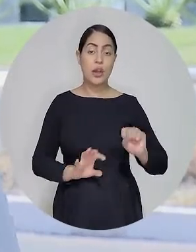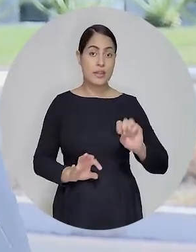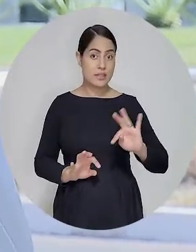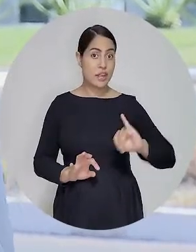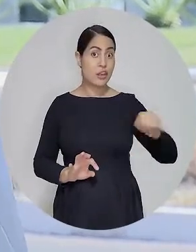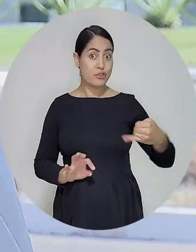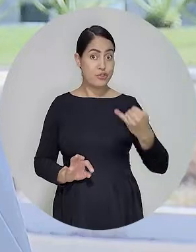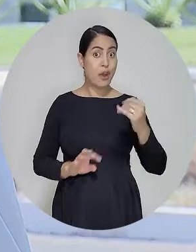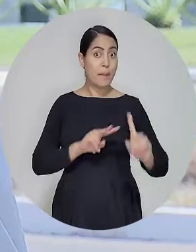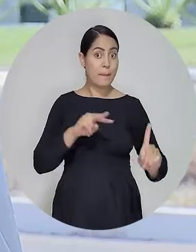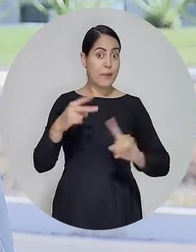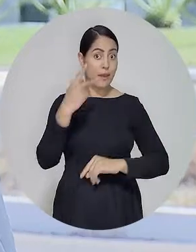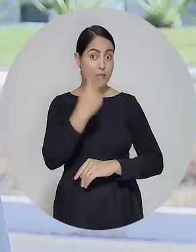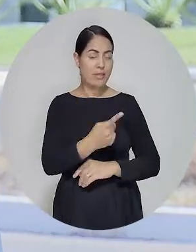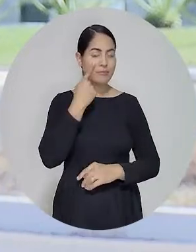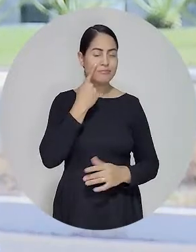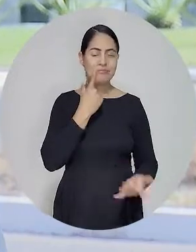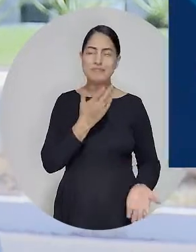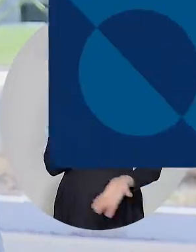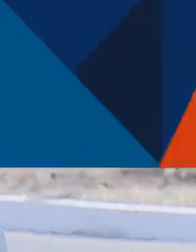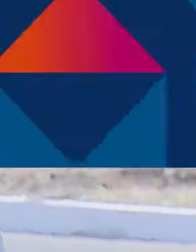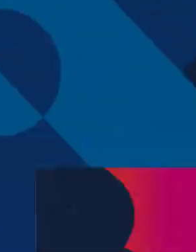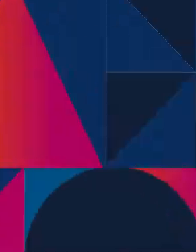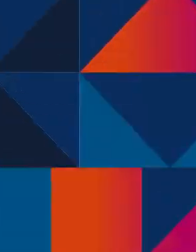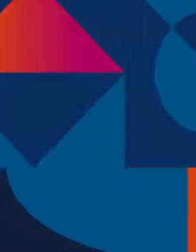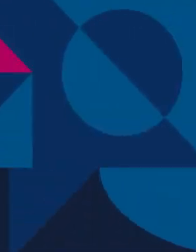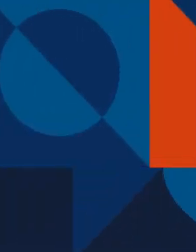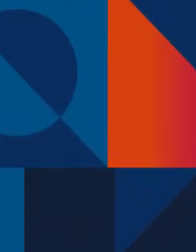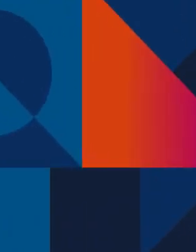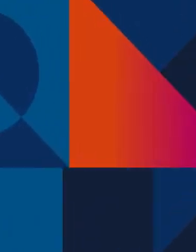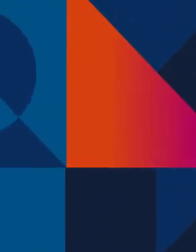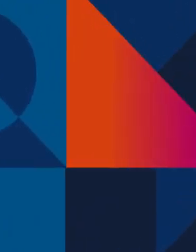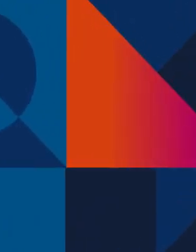do Superior Tribunal de Justiça. Acompanhe.